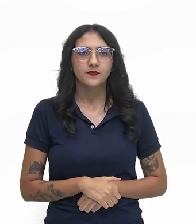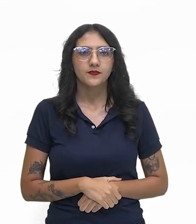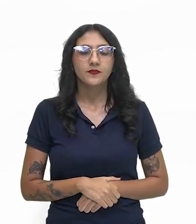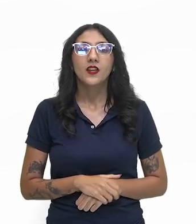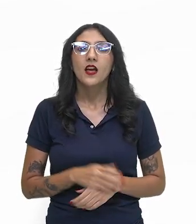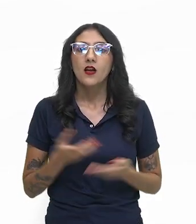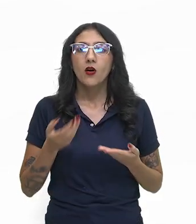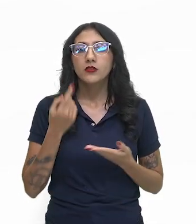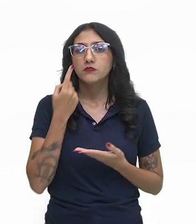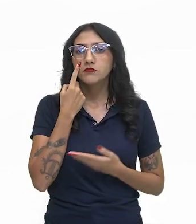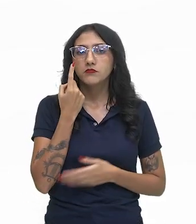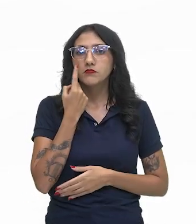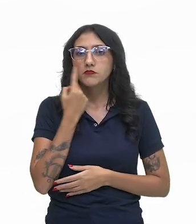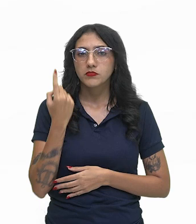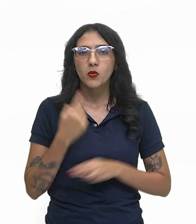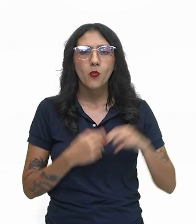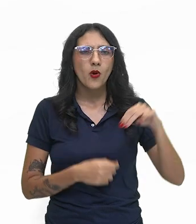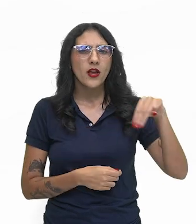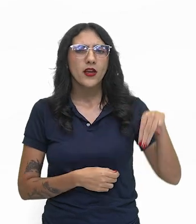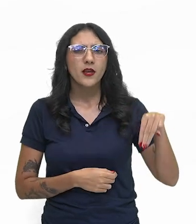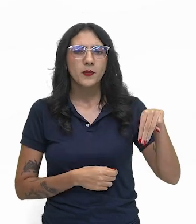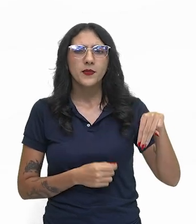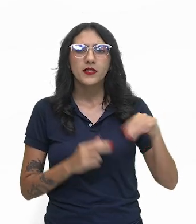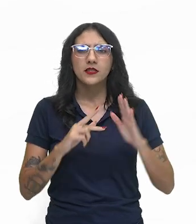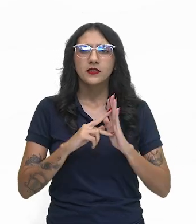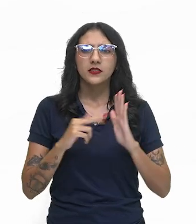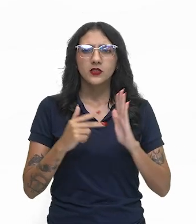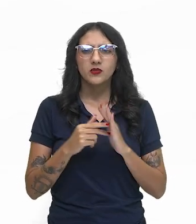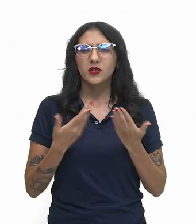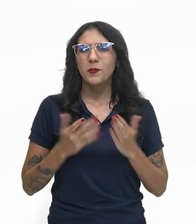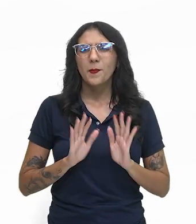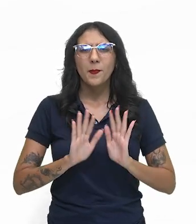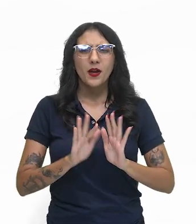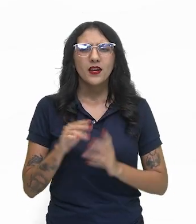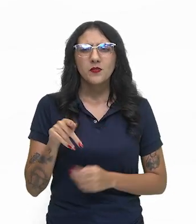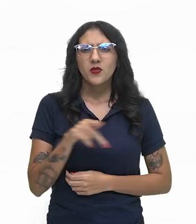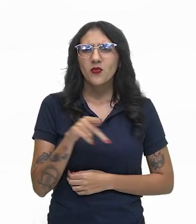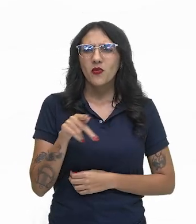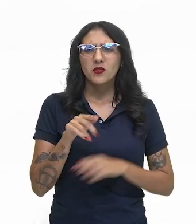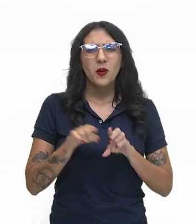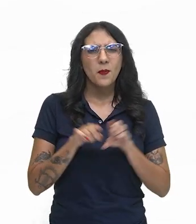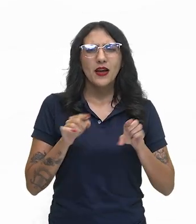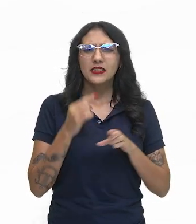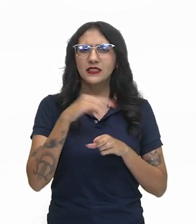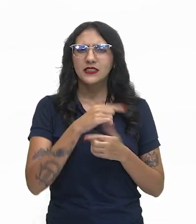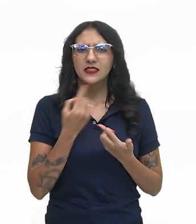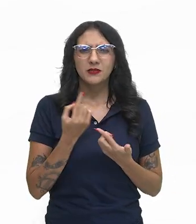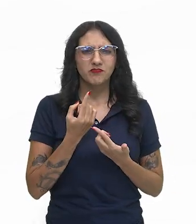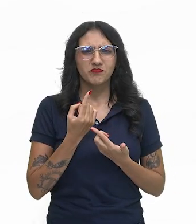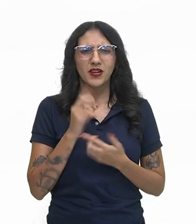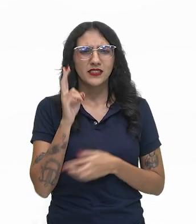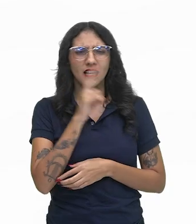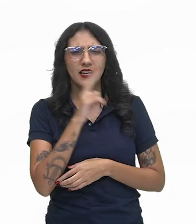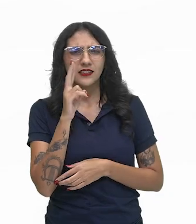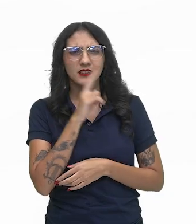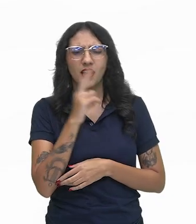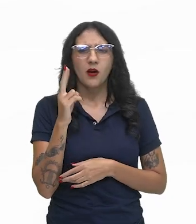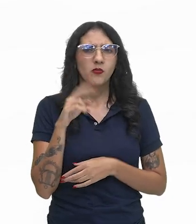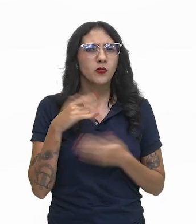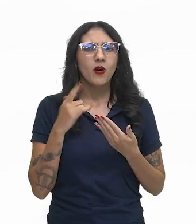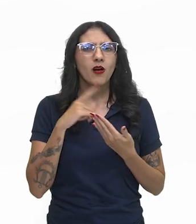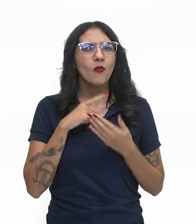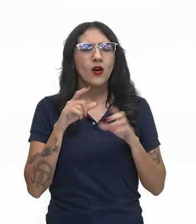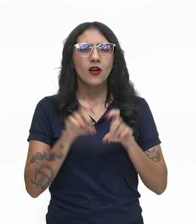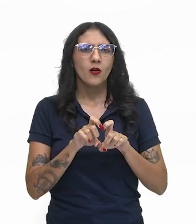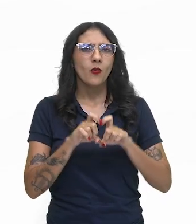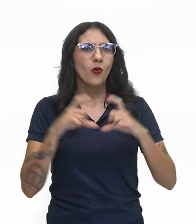esta expressão, aí você pode estar se perguntando, professora, mas a aceleração, qual é a